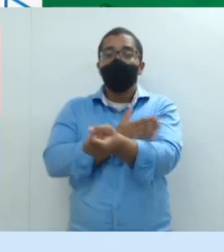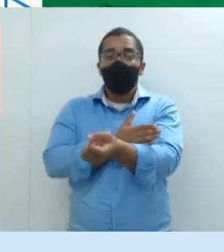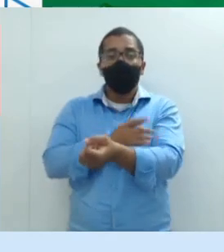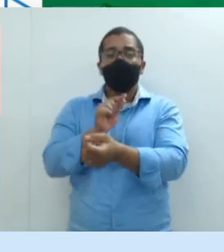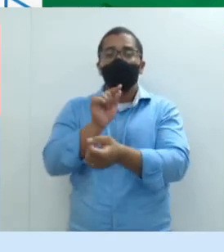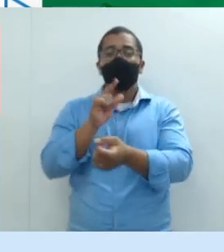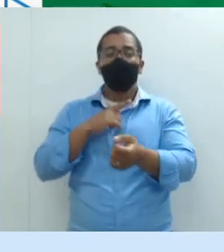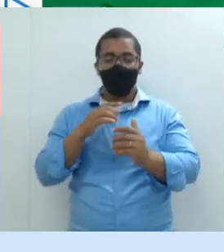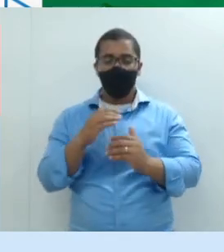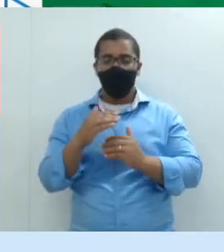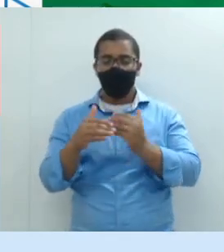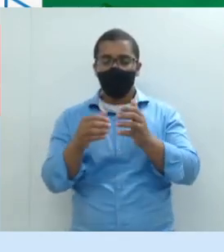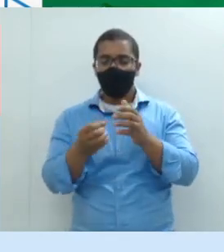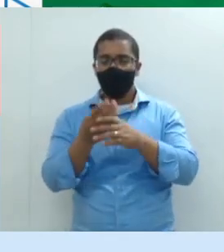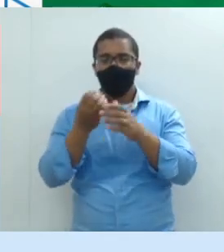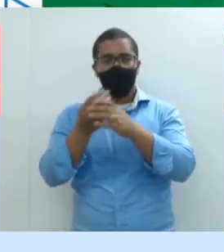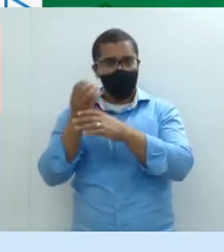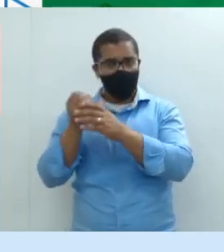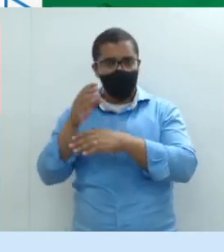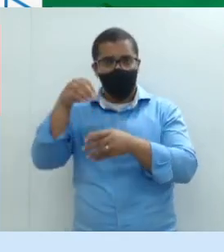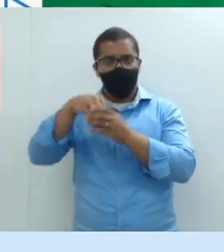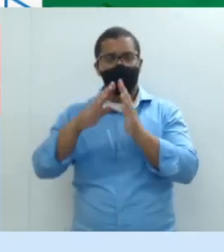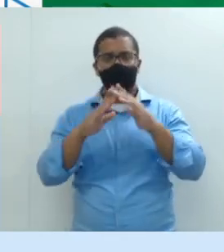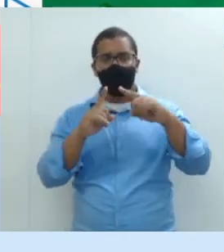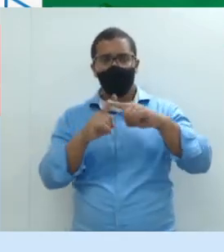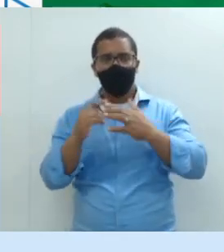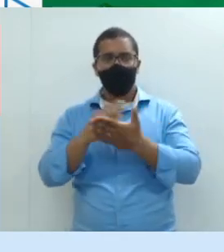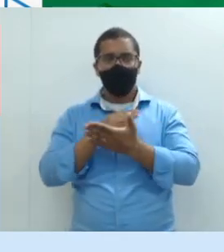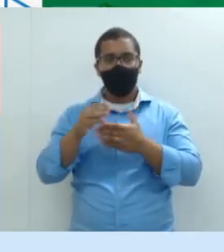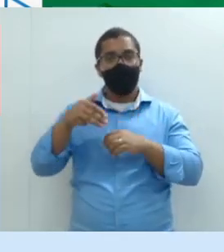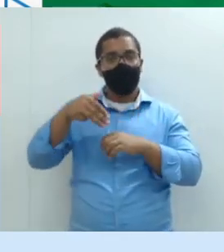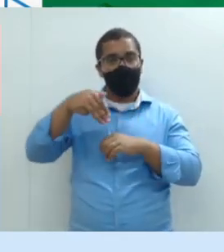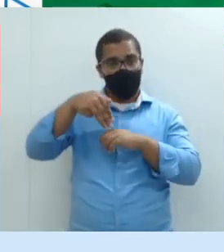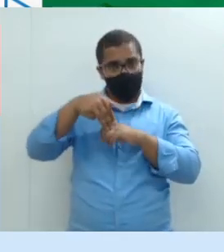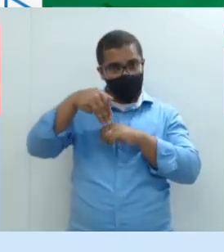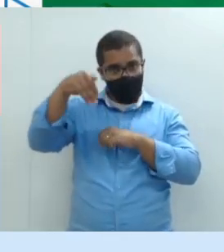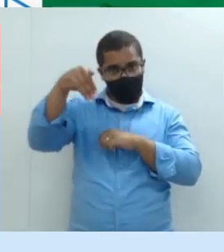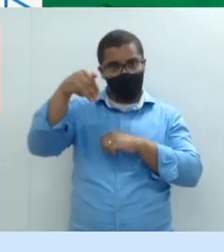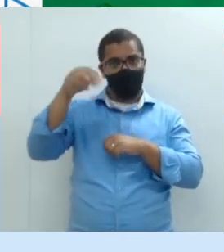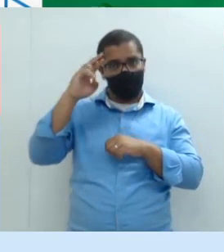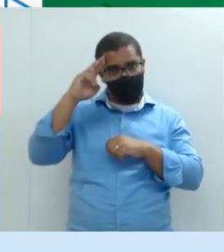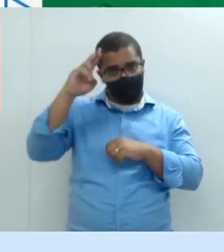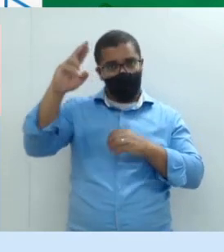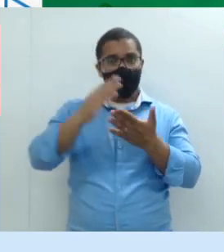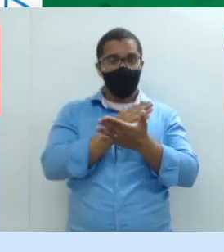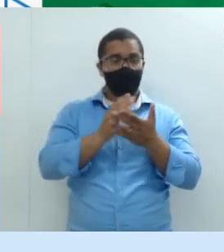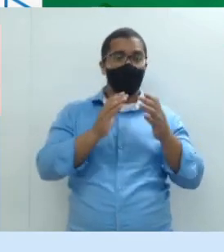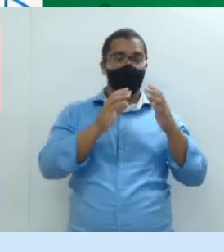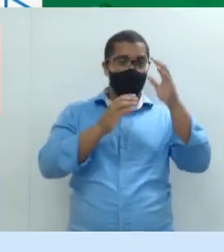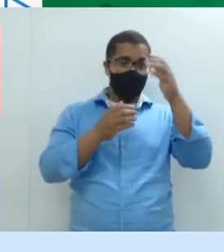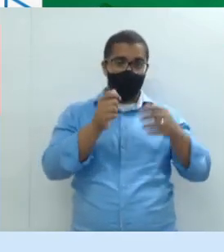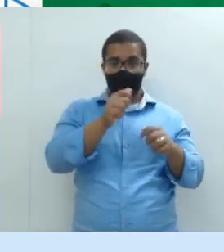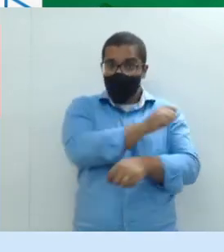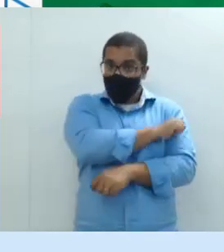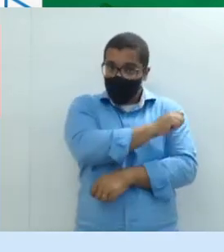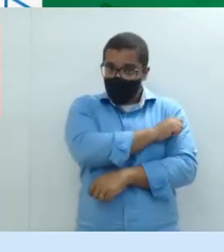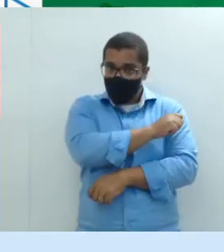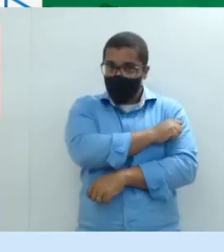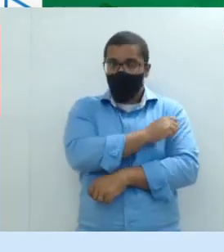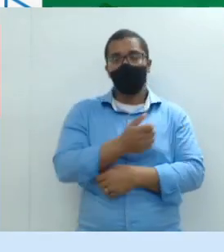da igreja instituições que tinham corporações de mestres e aprendizes, com privilégios de autonomia administrativa e